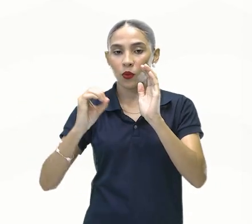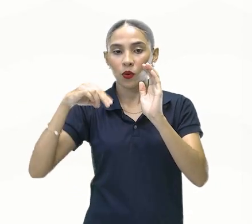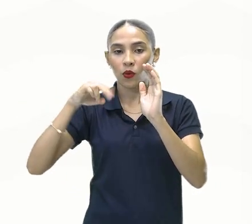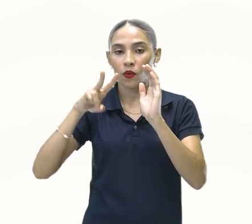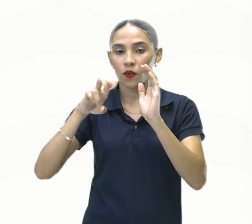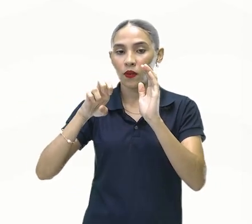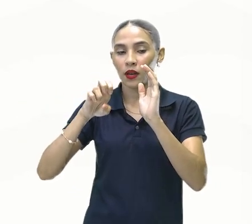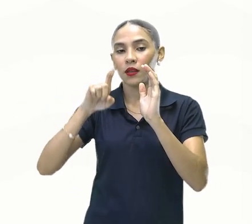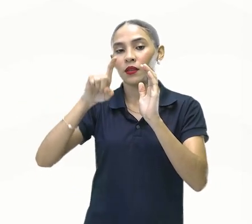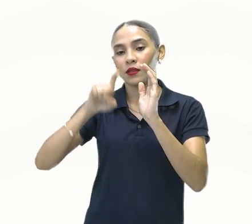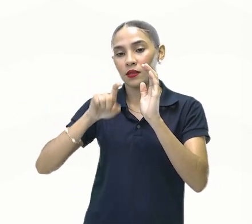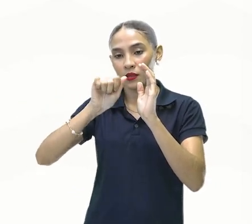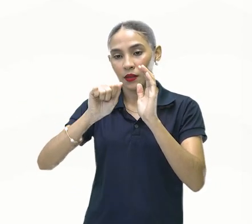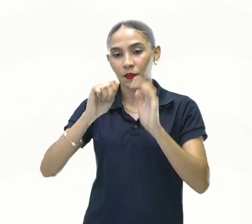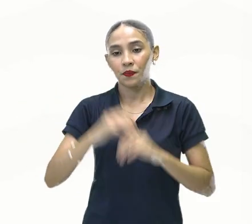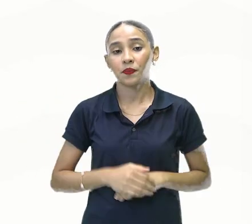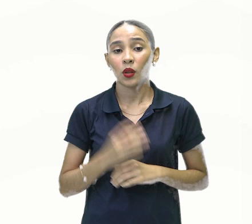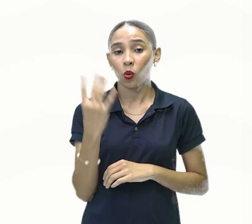convexa, né?